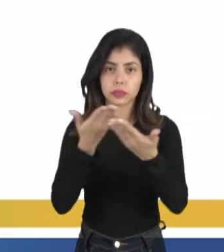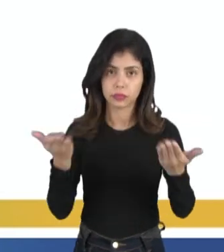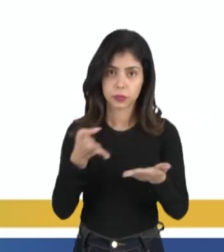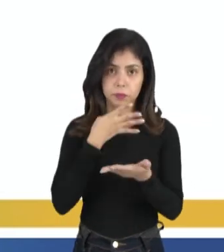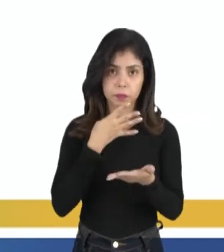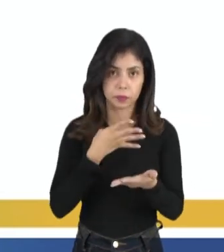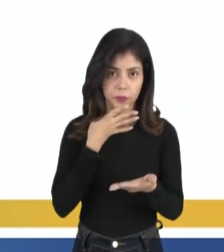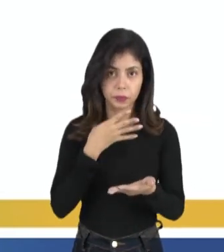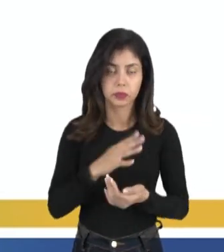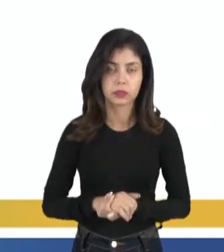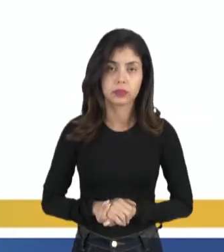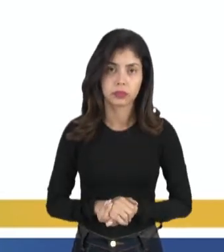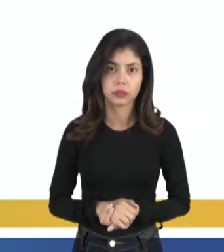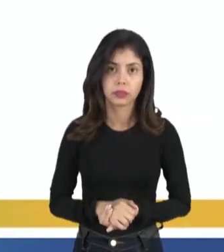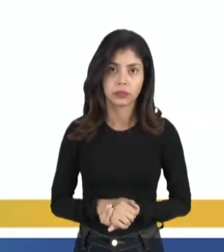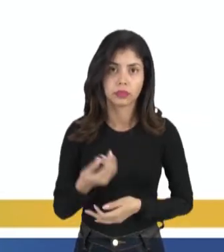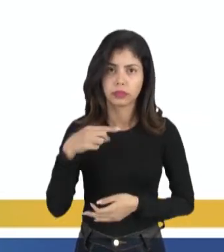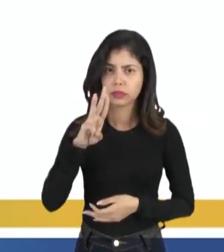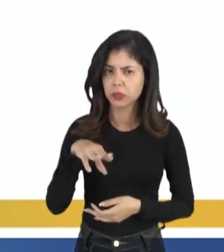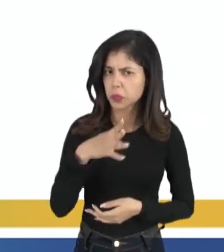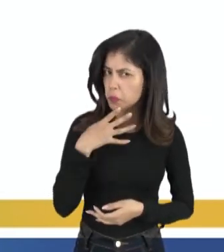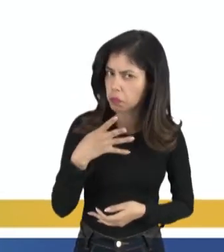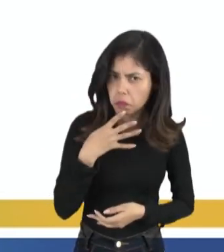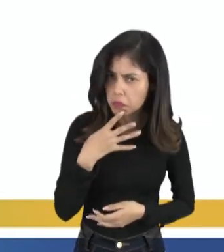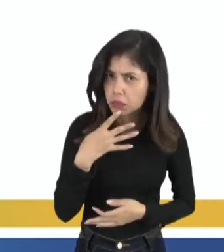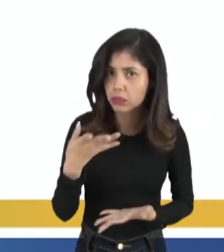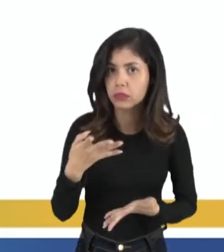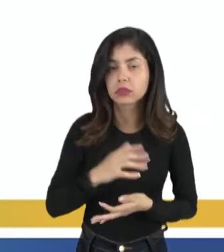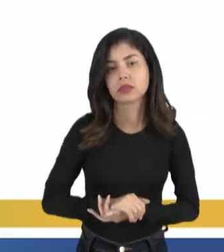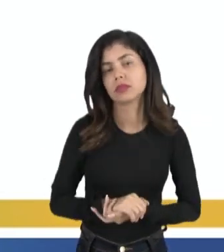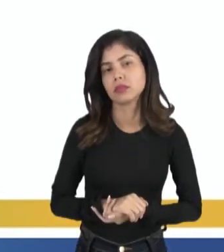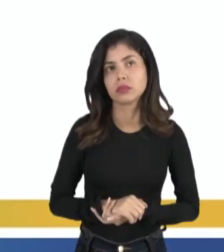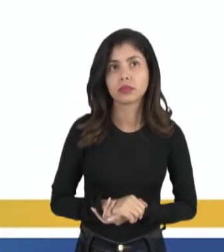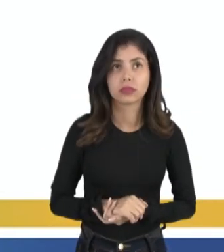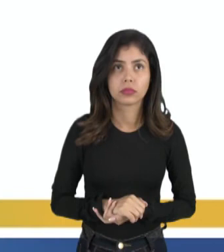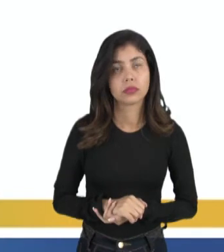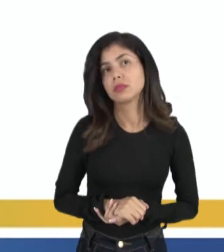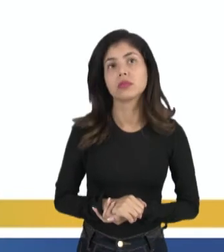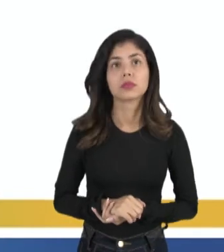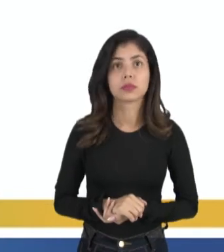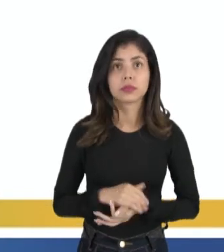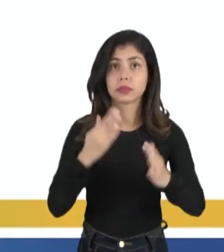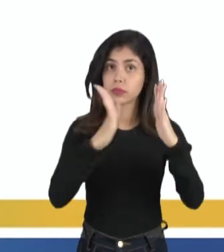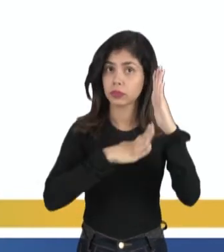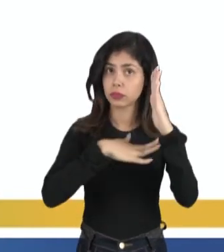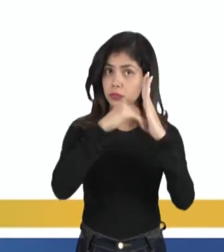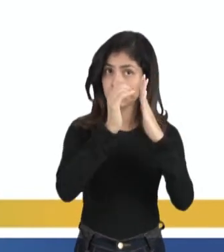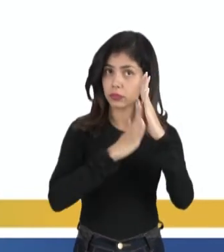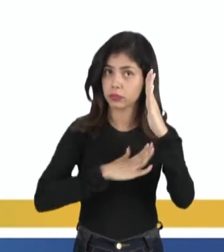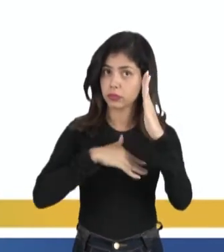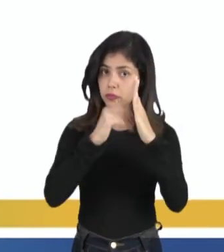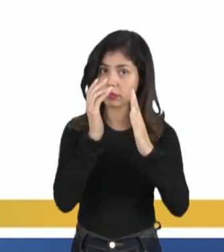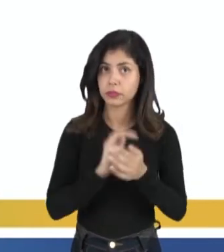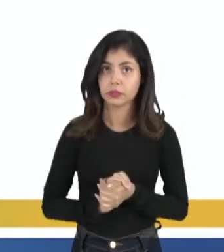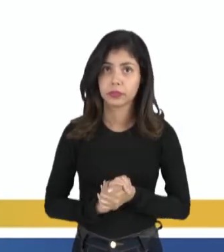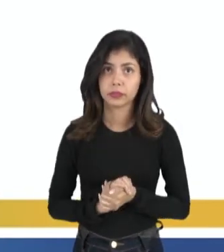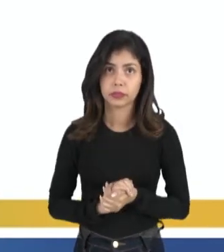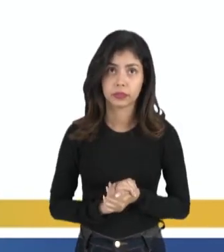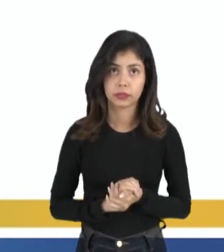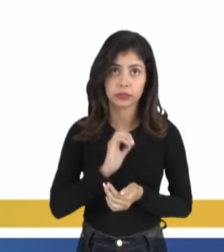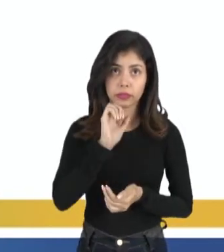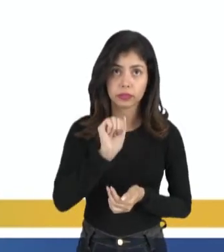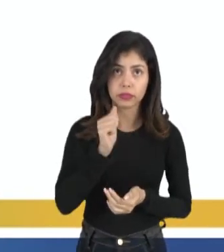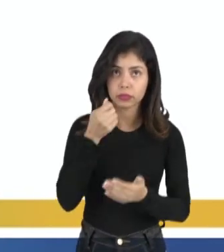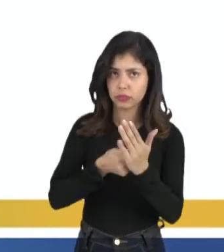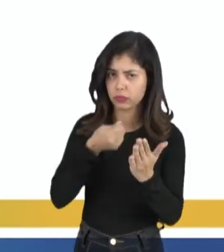para vocês conhecerem tá em ainda não conhecia e essa é a obra a